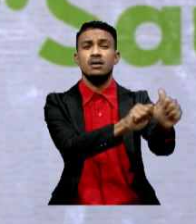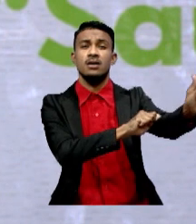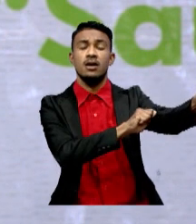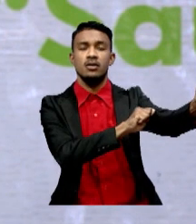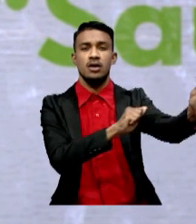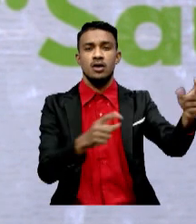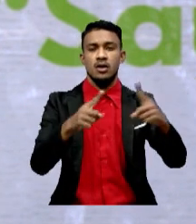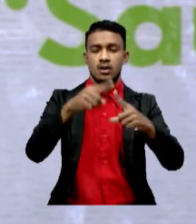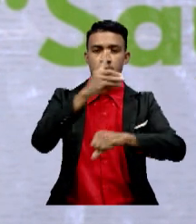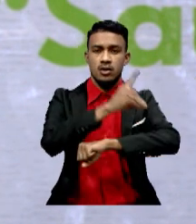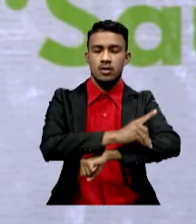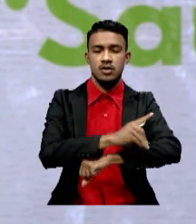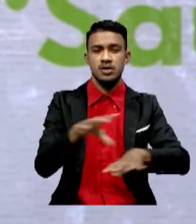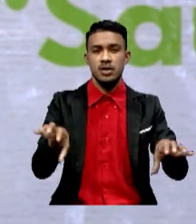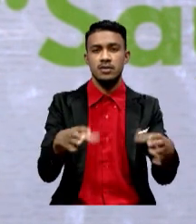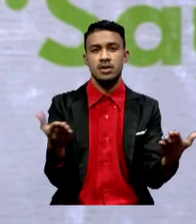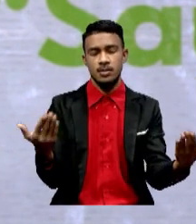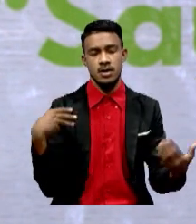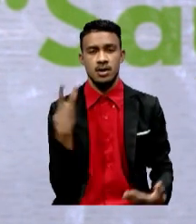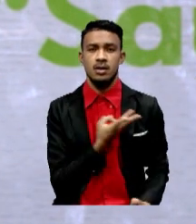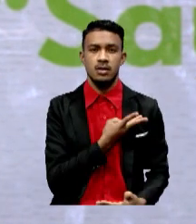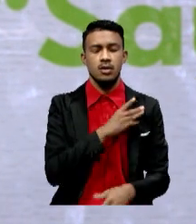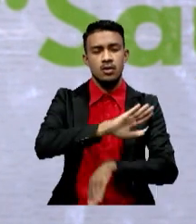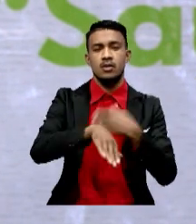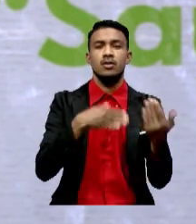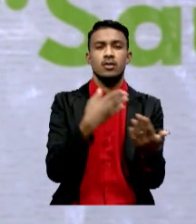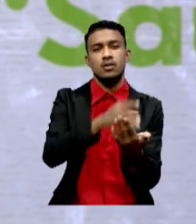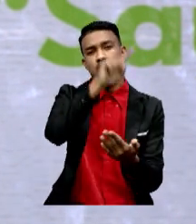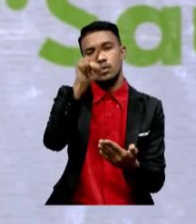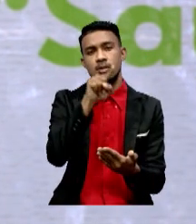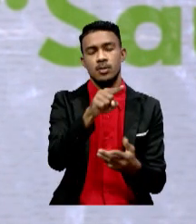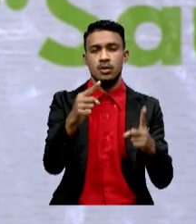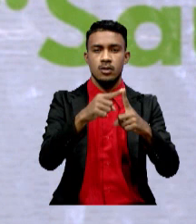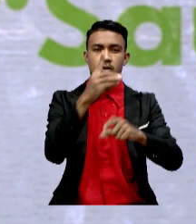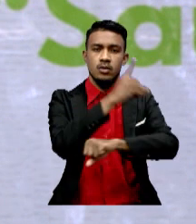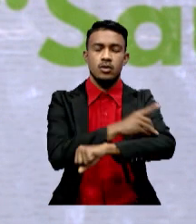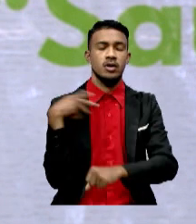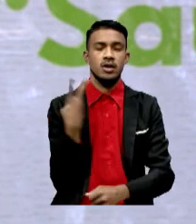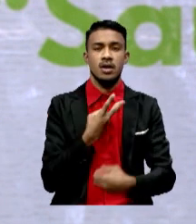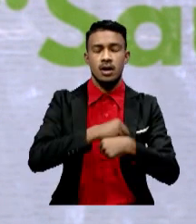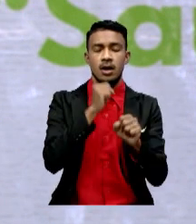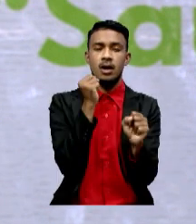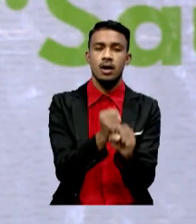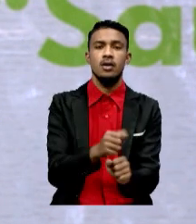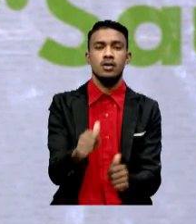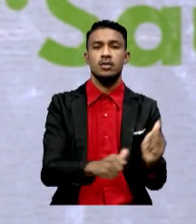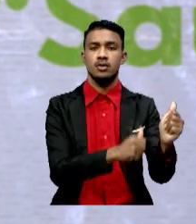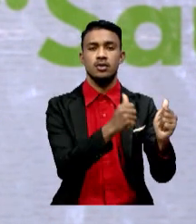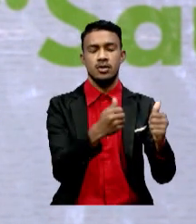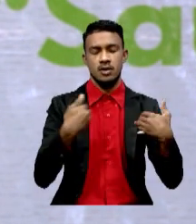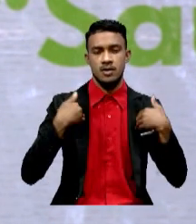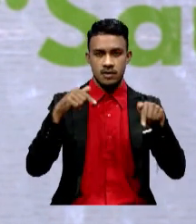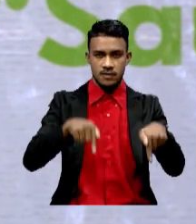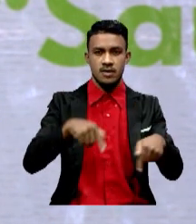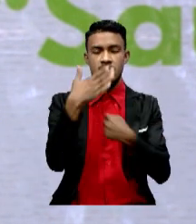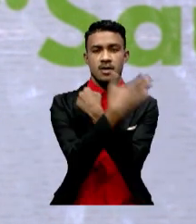iloro, kompromisyon na bayi ita wato perkupa, ohin ita realiza duni, iha rai dober, iha